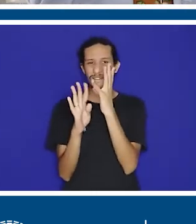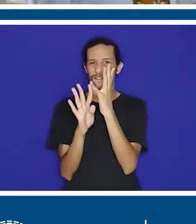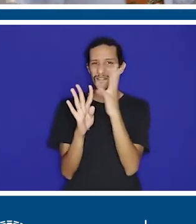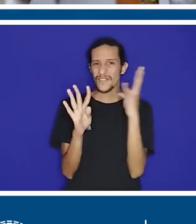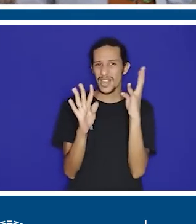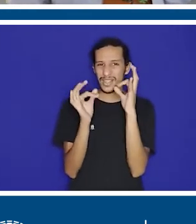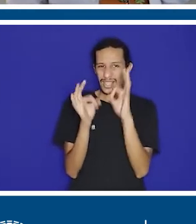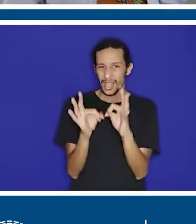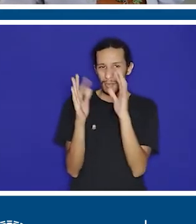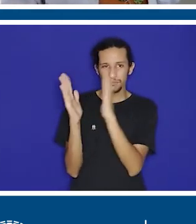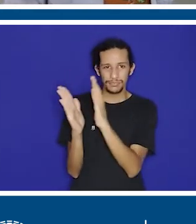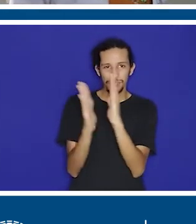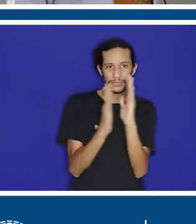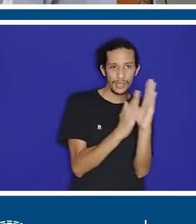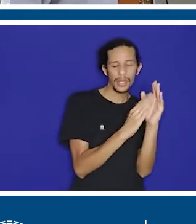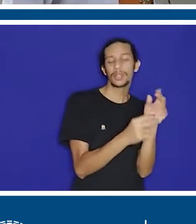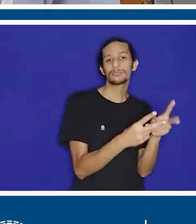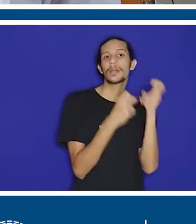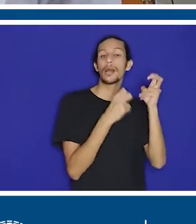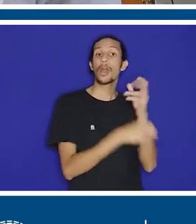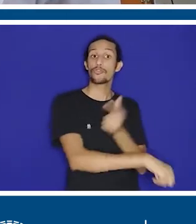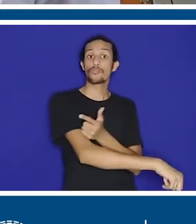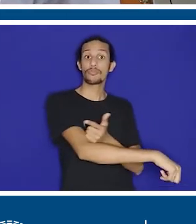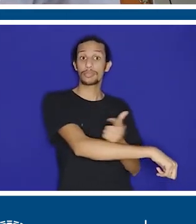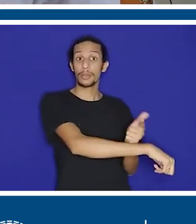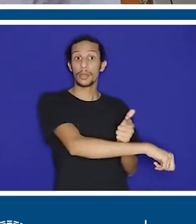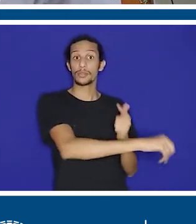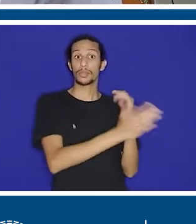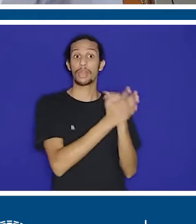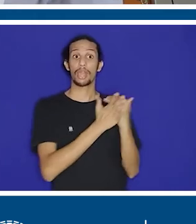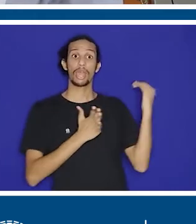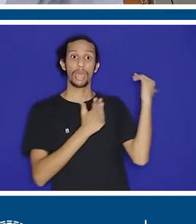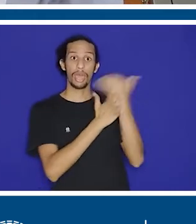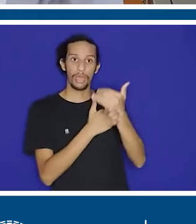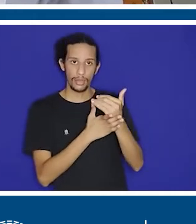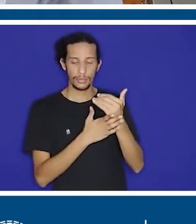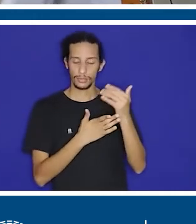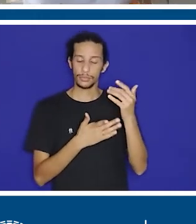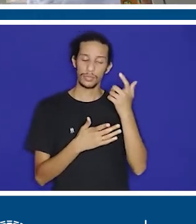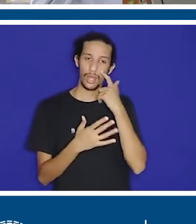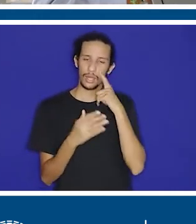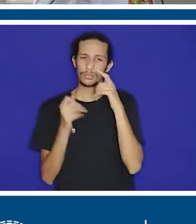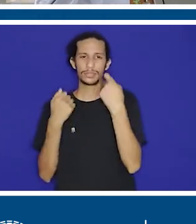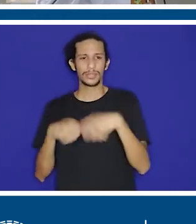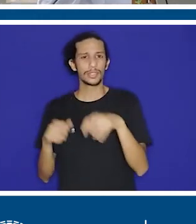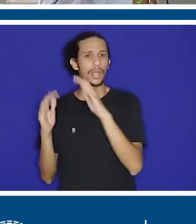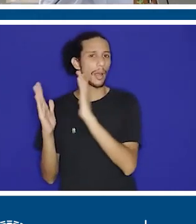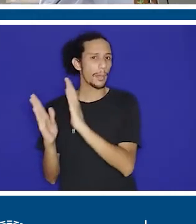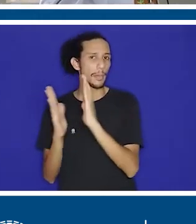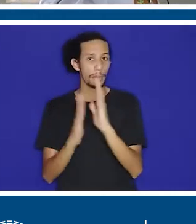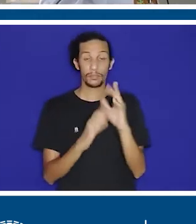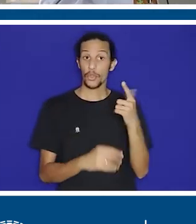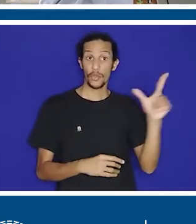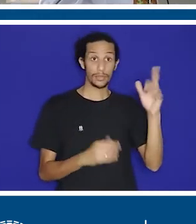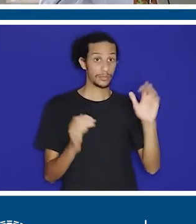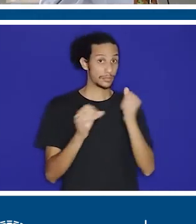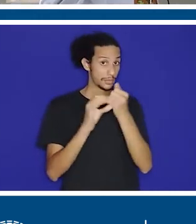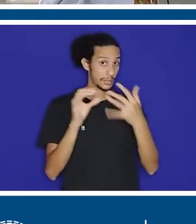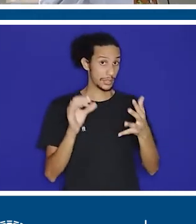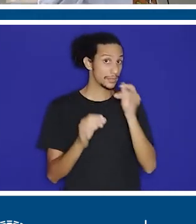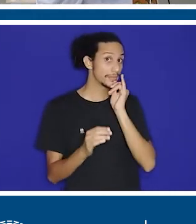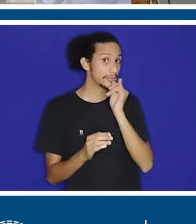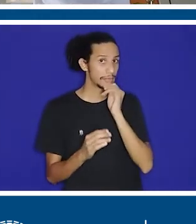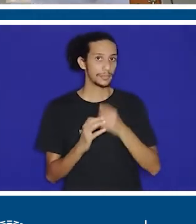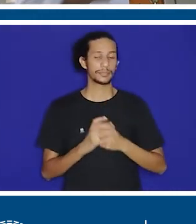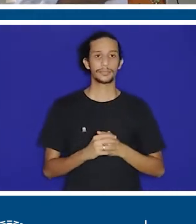enfileirado, é uma outra característica do comportamento obsessivo compulsivo, né? Outra característica,